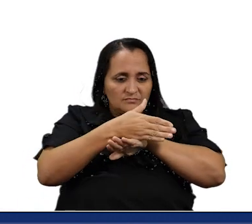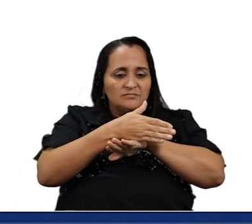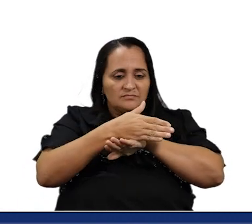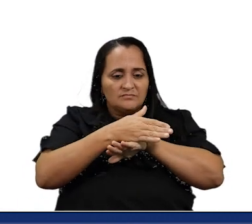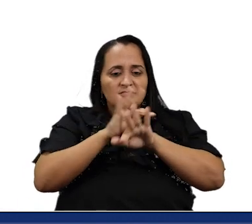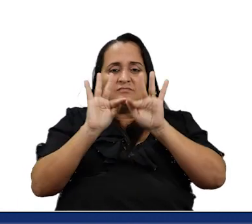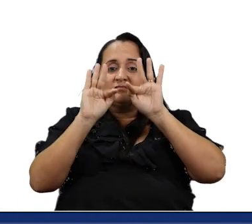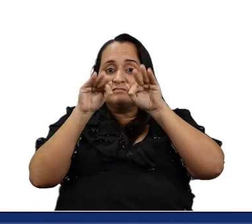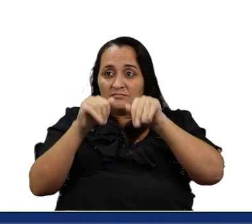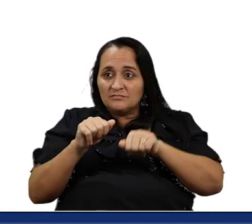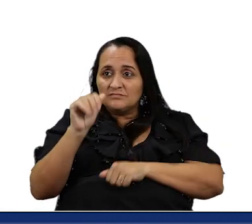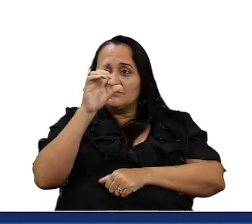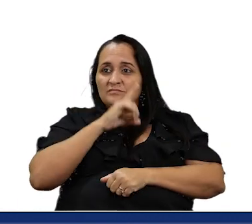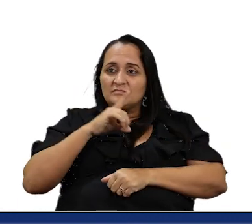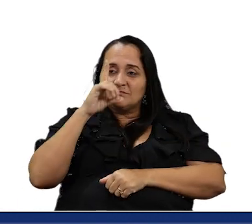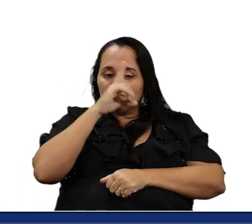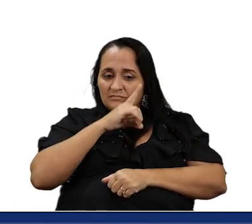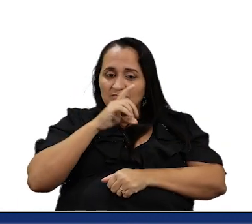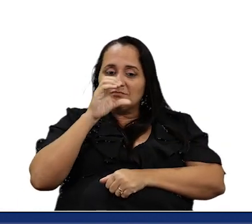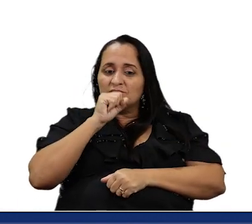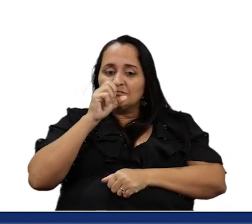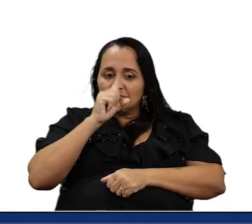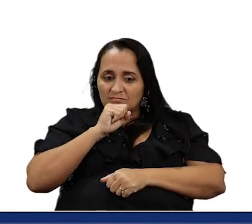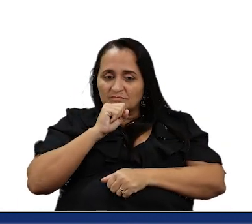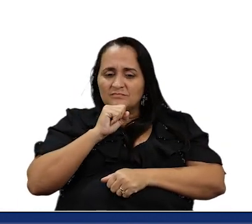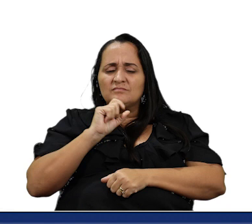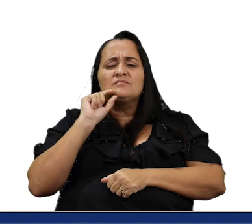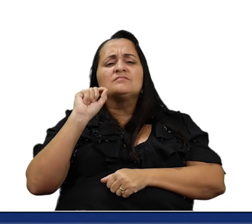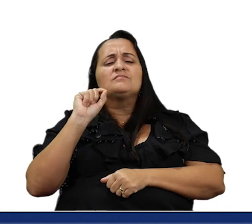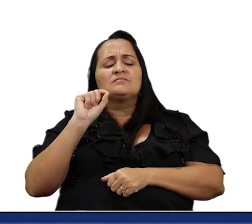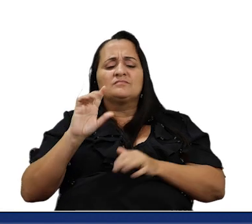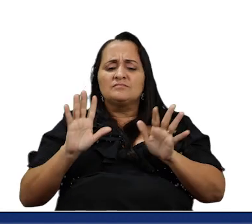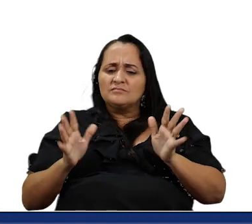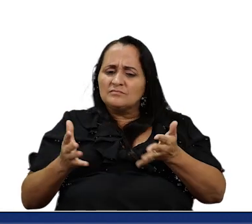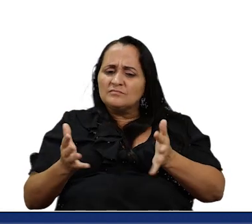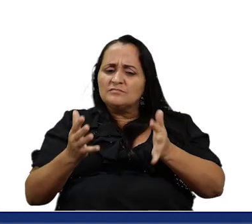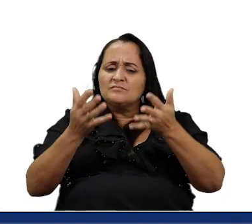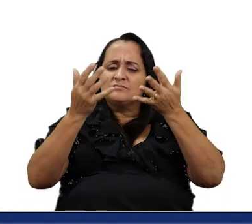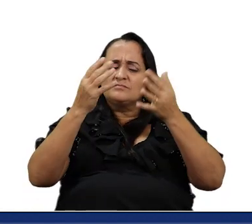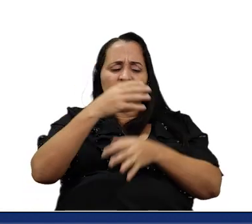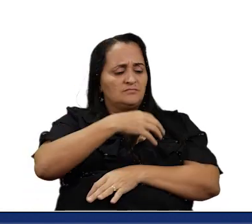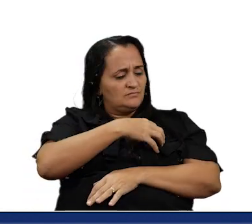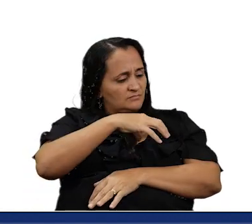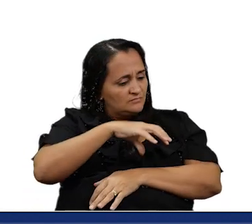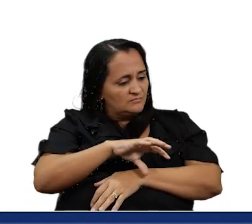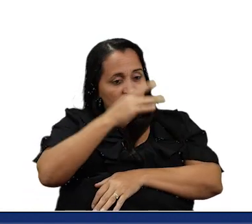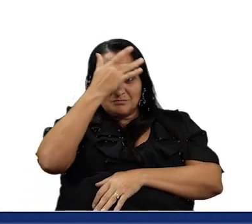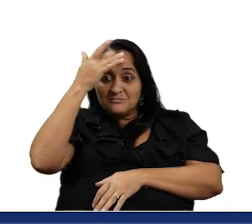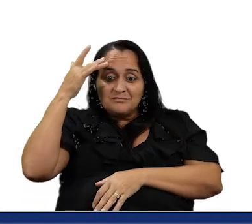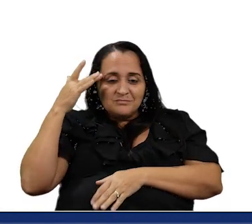semana surge com a proposta de estimular os soteropolitanos a utilizarem os espaços do centro